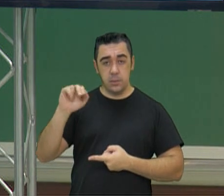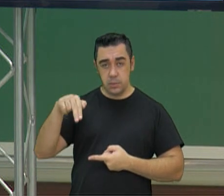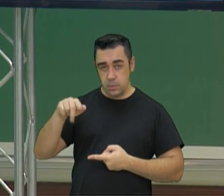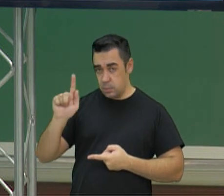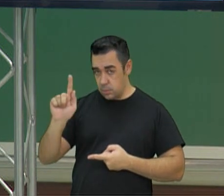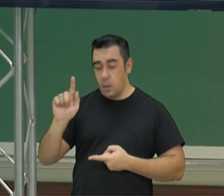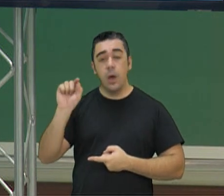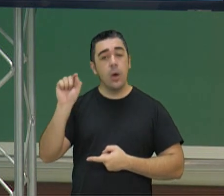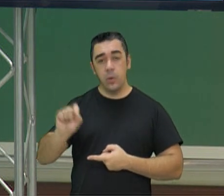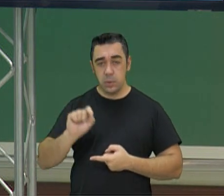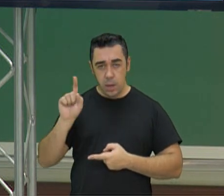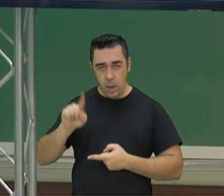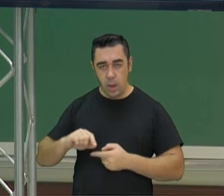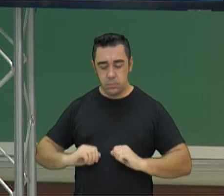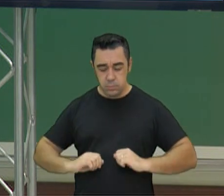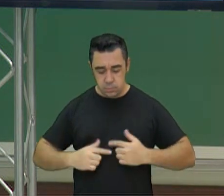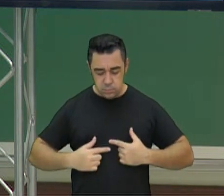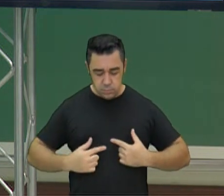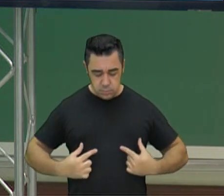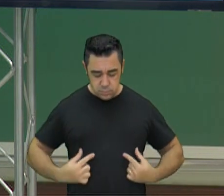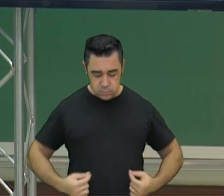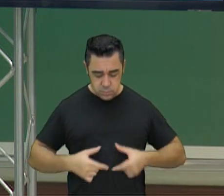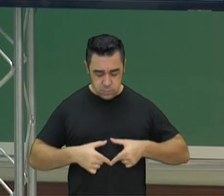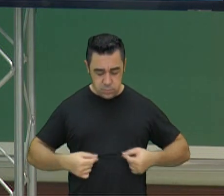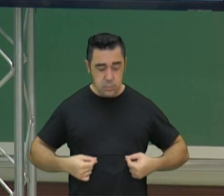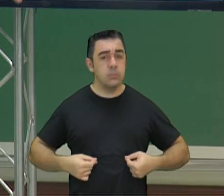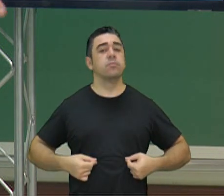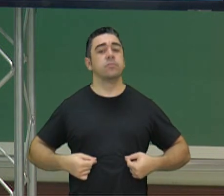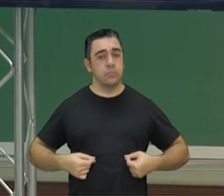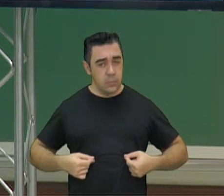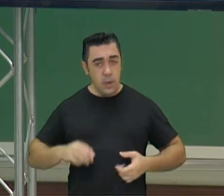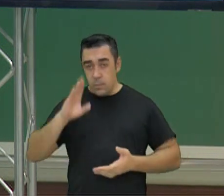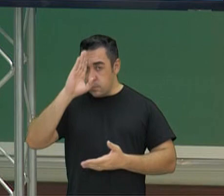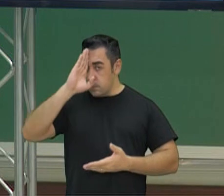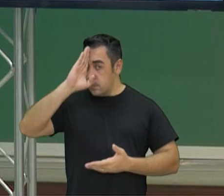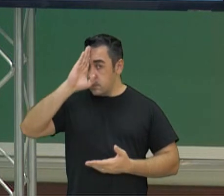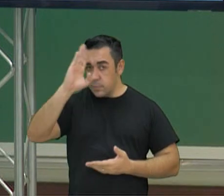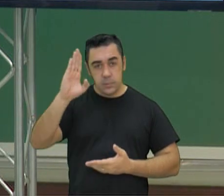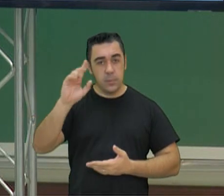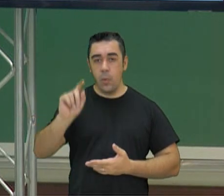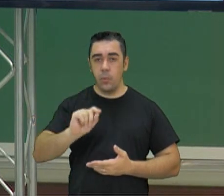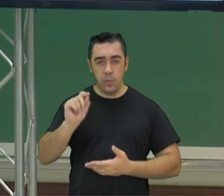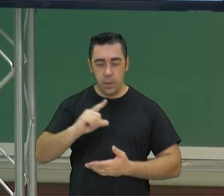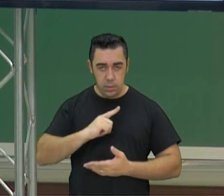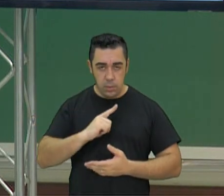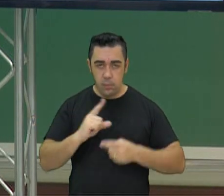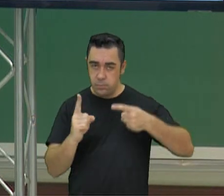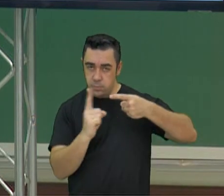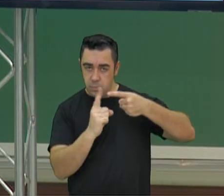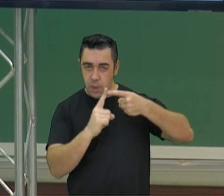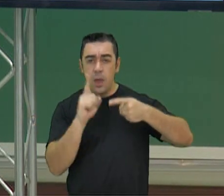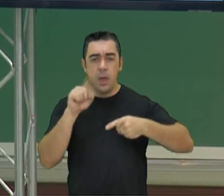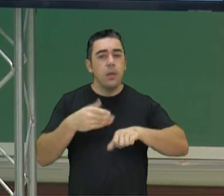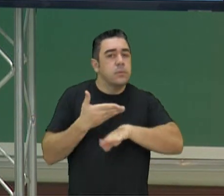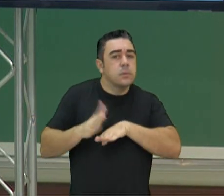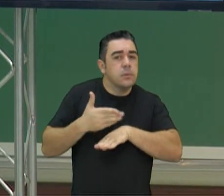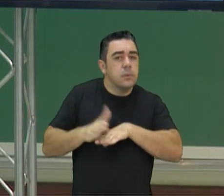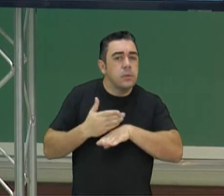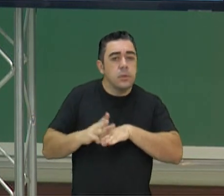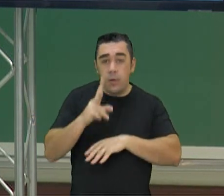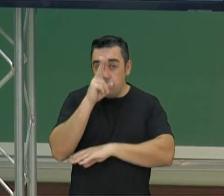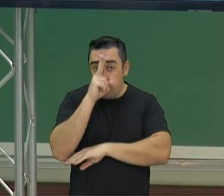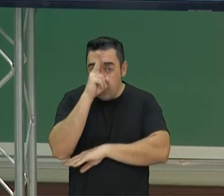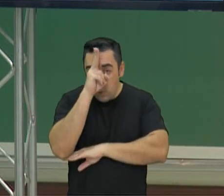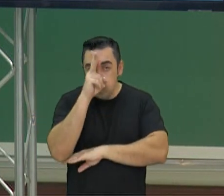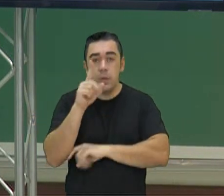Então, o diafragma vai trabalhar bastante. Então, essa aqui é a principal respiração utilizada para treinamentos de força